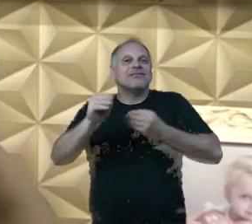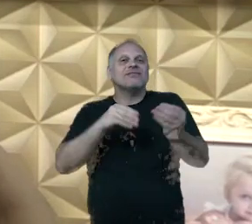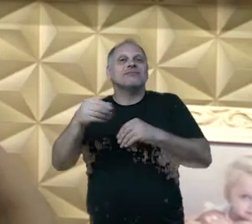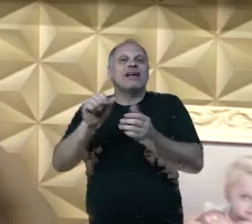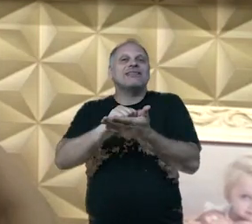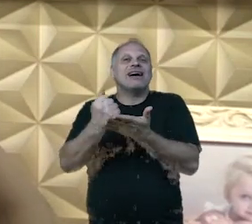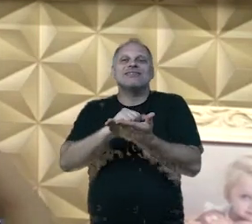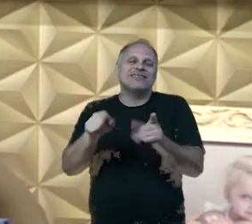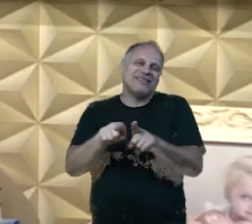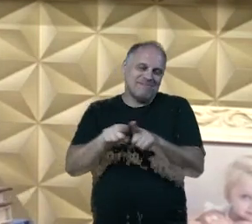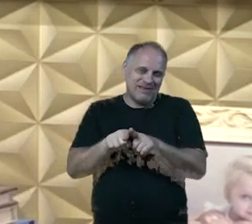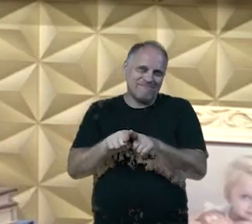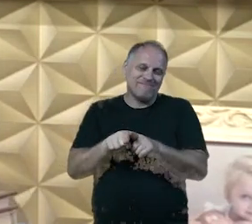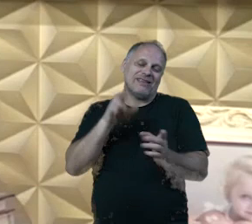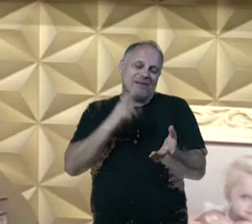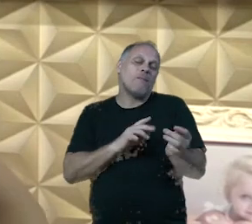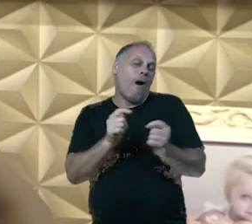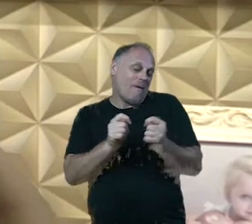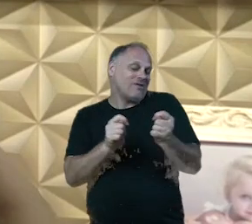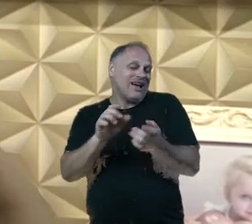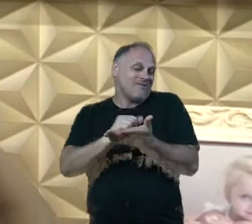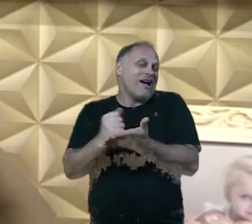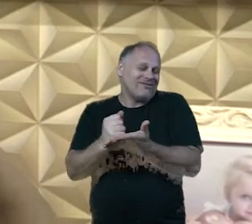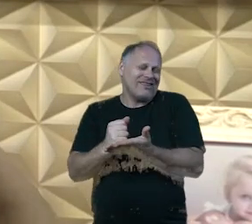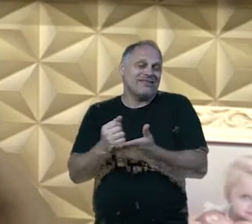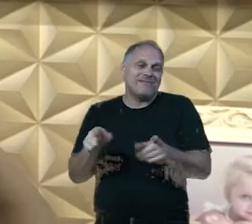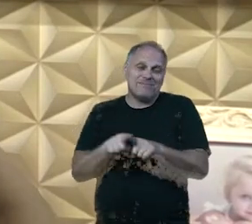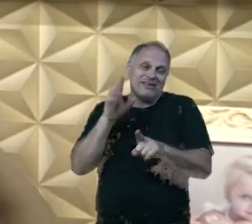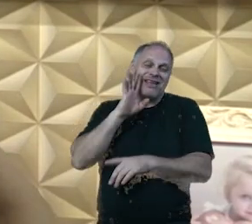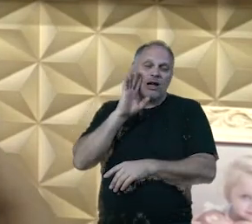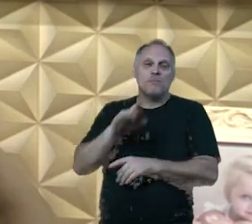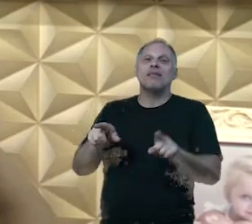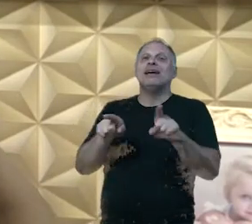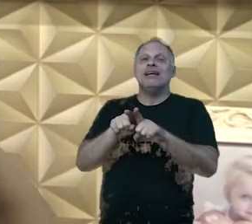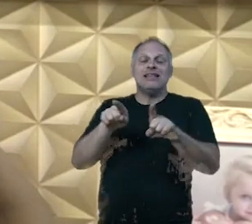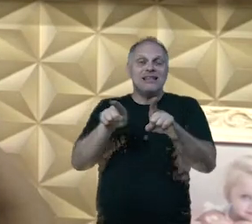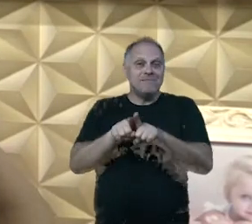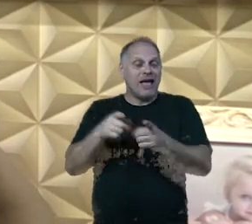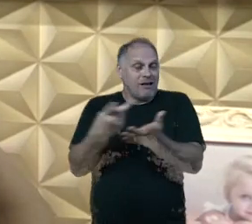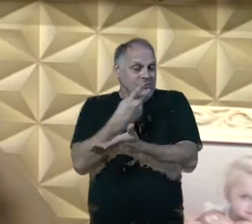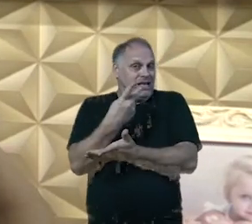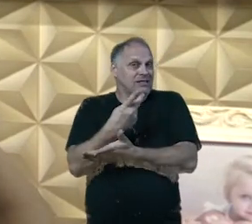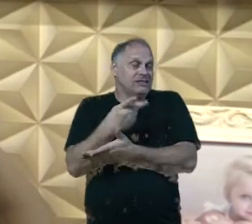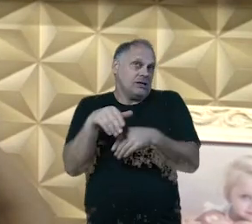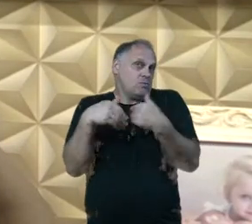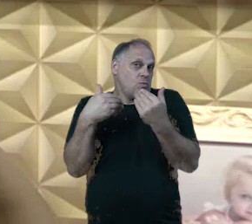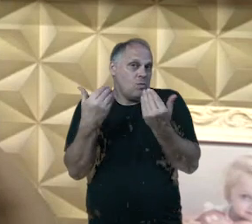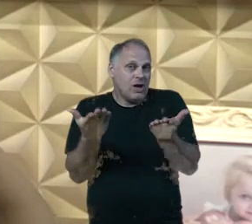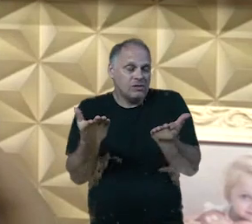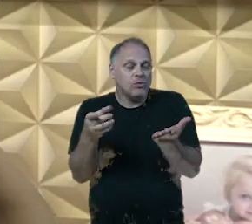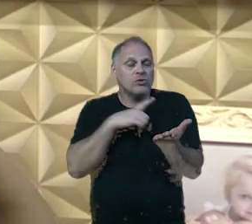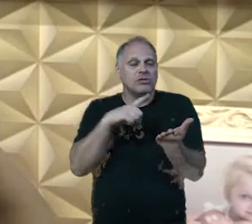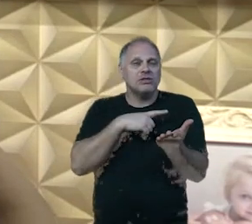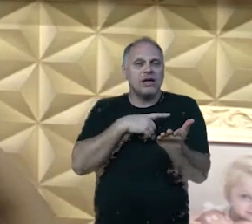na agenda, assim, também. Vai remanejando um pouquinho a agenda e fica bem legal. Assim como também acontece quando